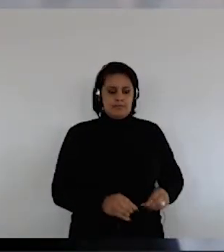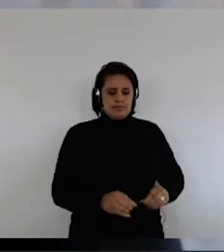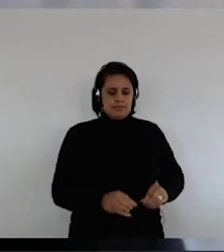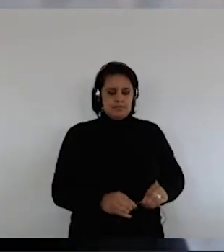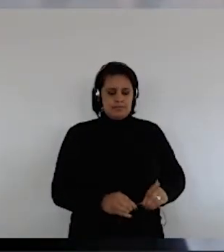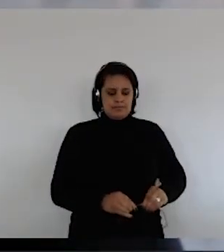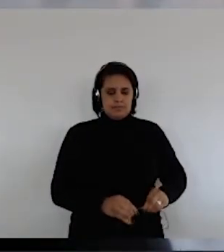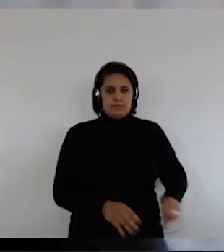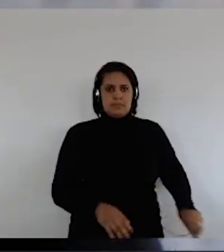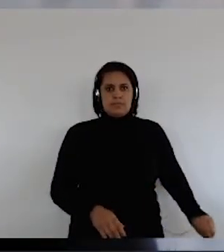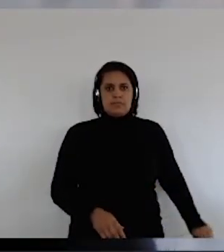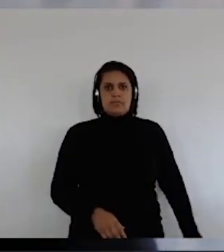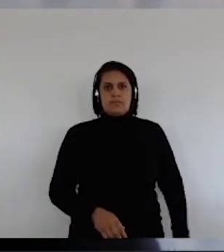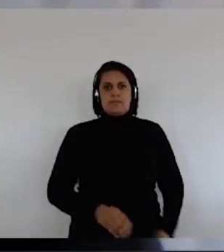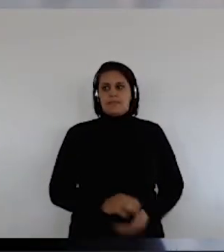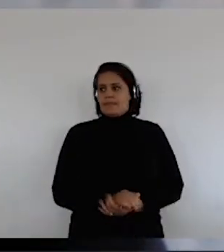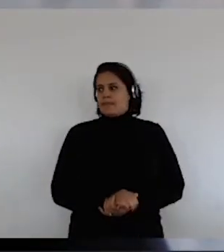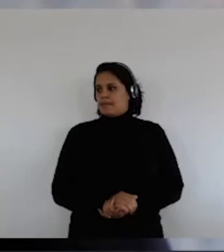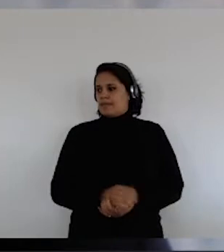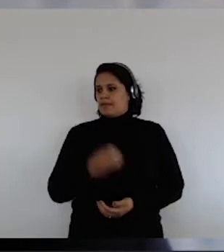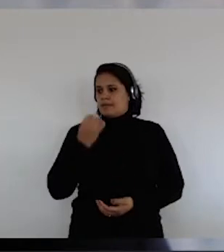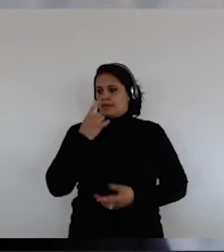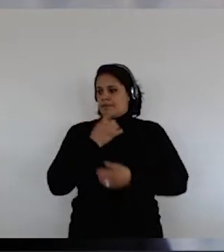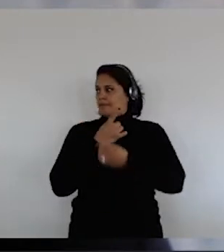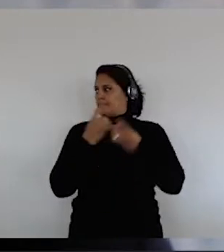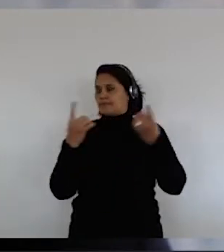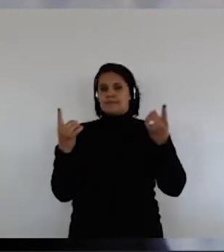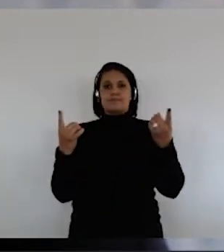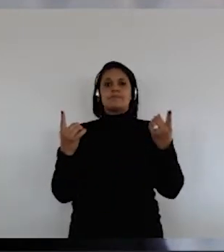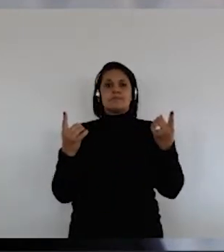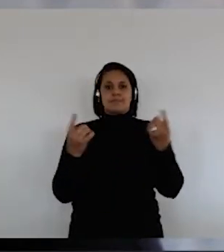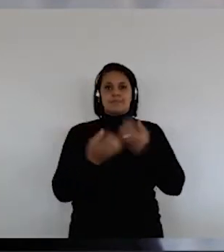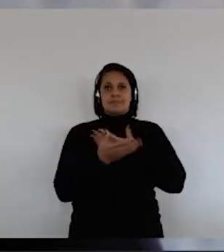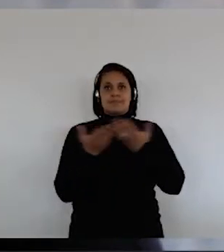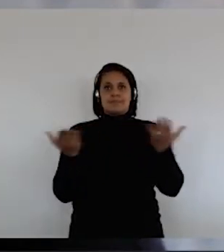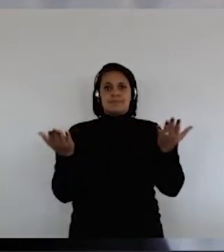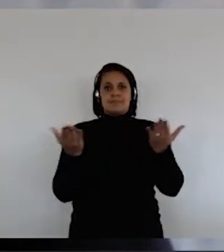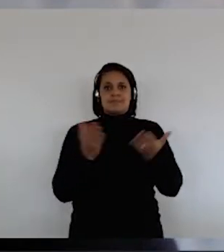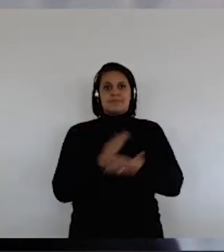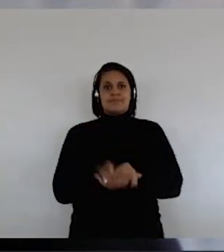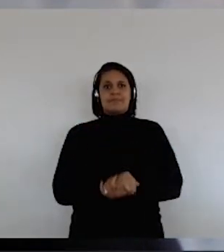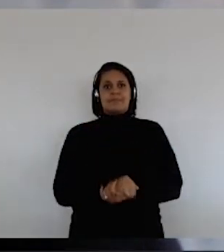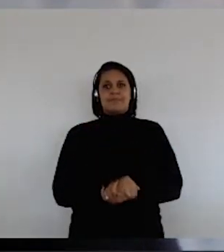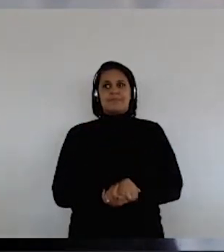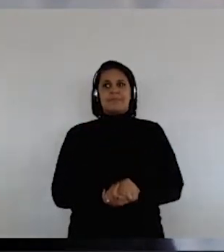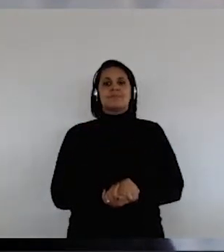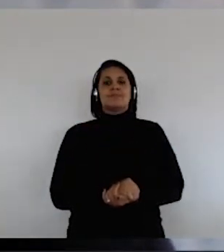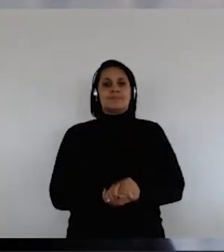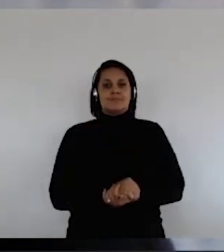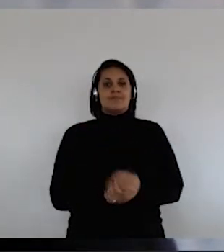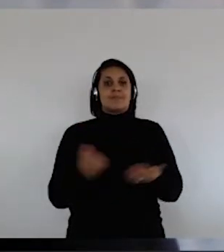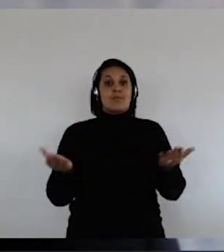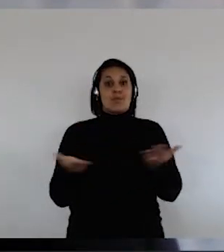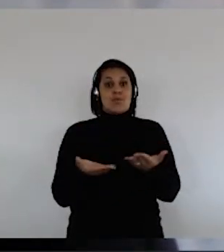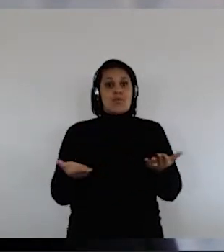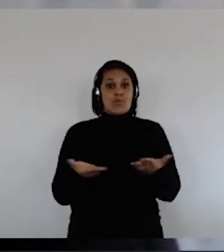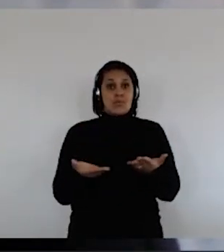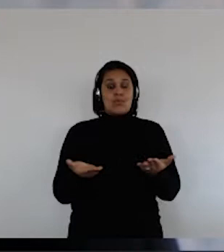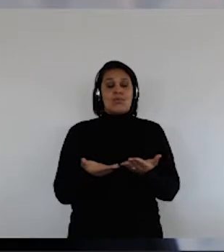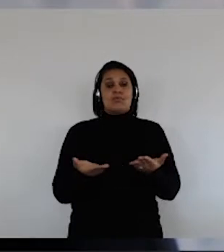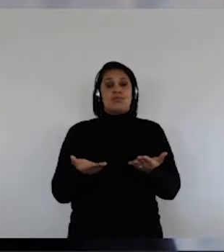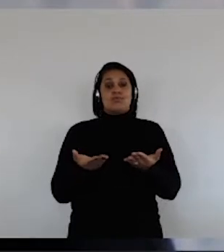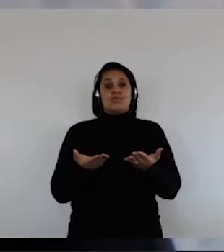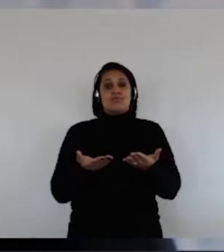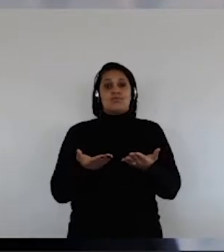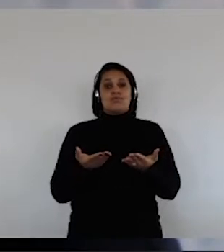Bom dia a todos e a todas. Hoje vamos ter uma palestra na